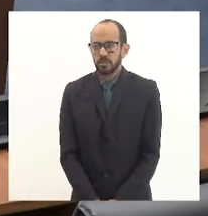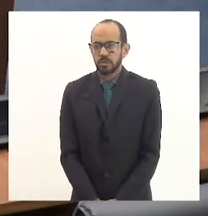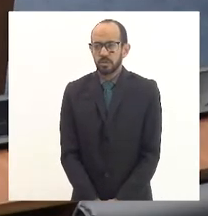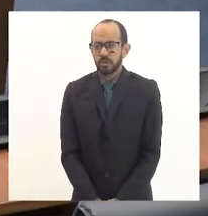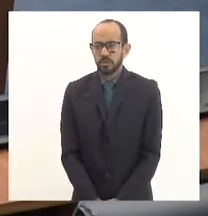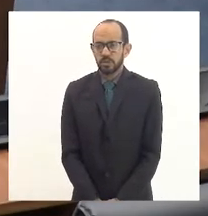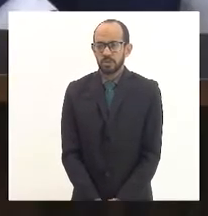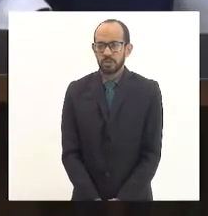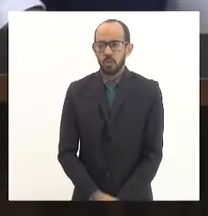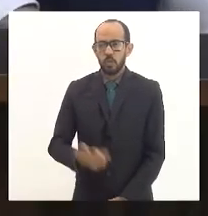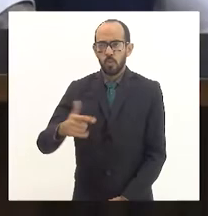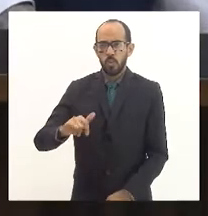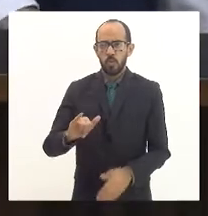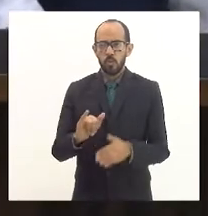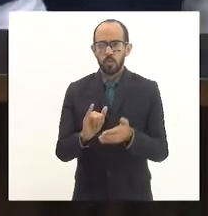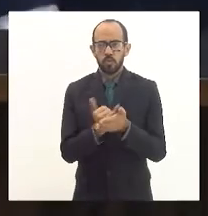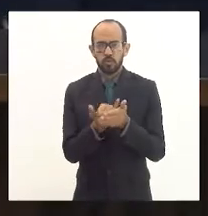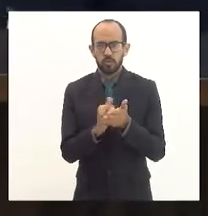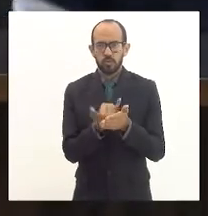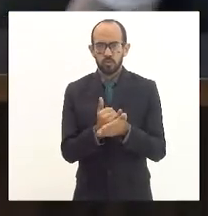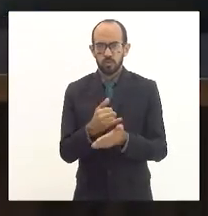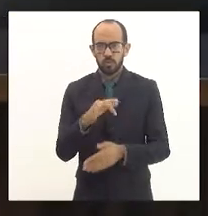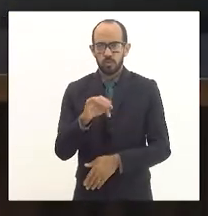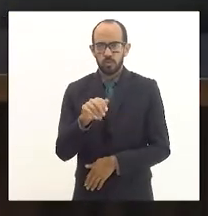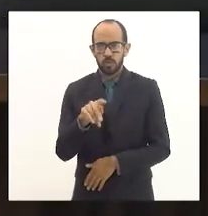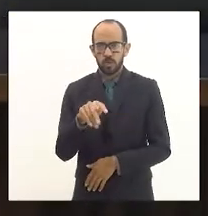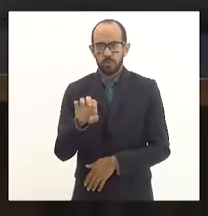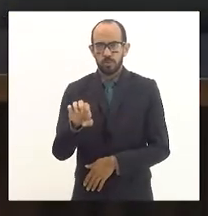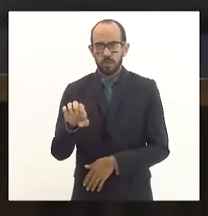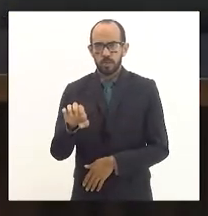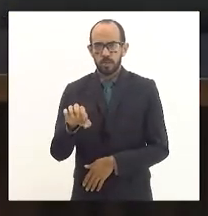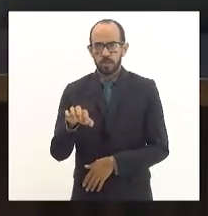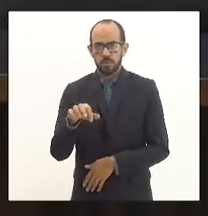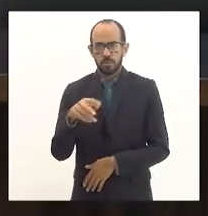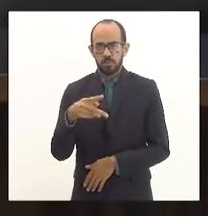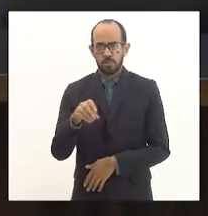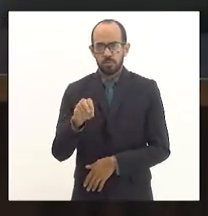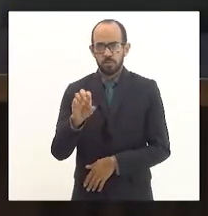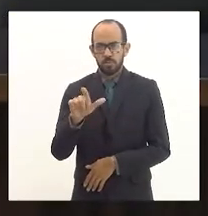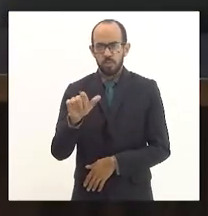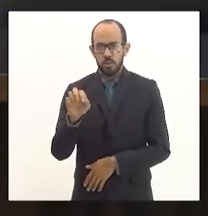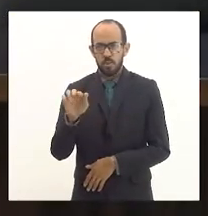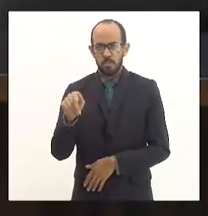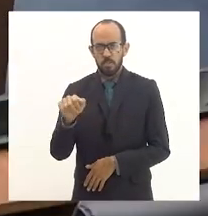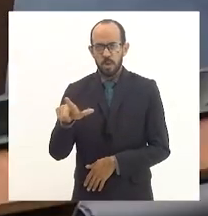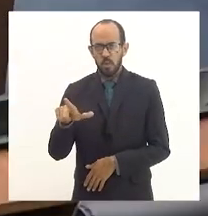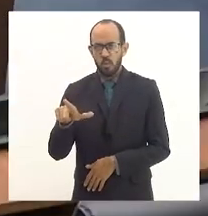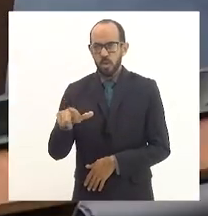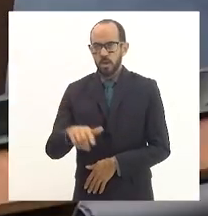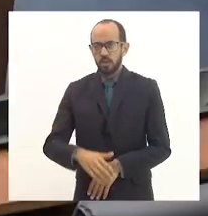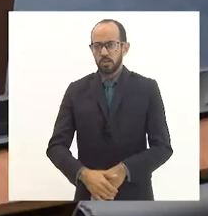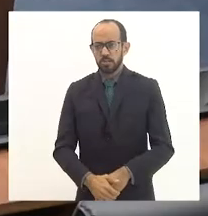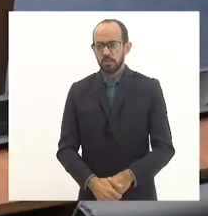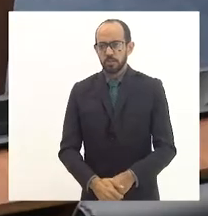o morador escrita é o nome Deputado Felipe poubel vossa excelência dispõe de dez minutos um tempo regimental